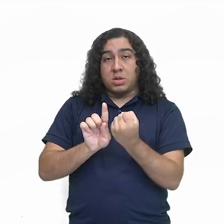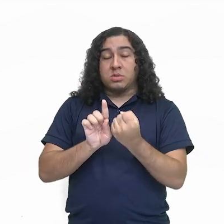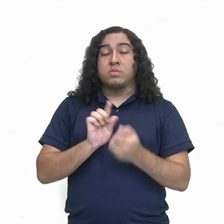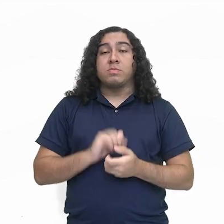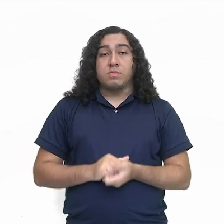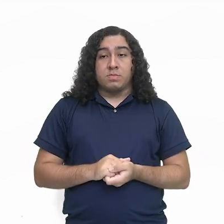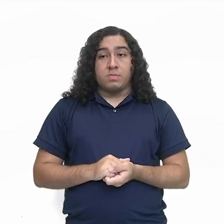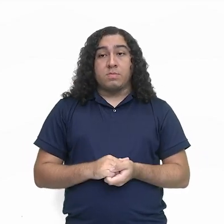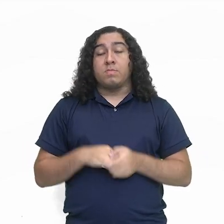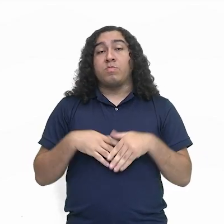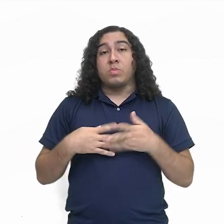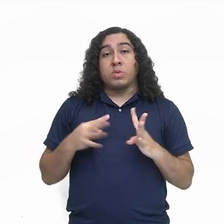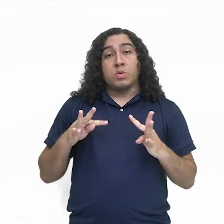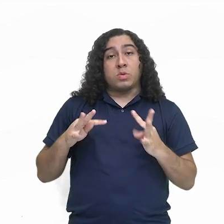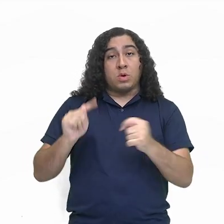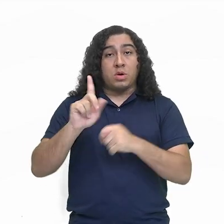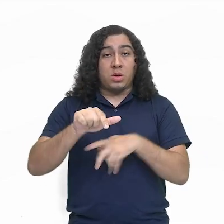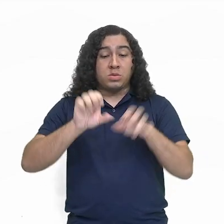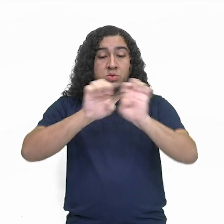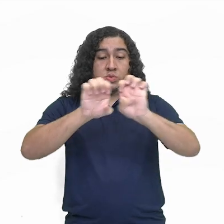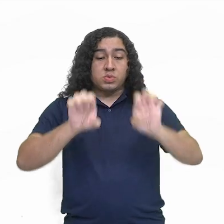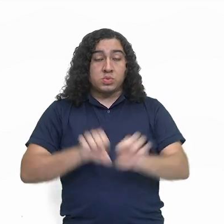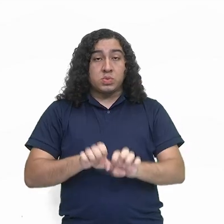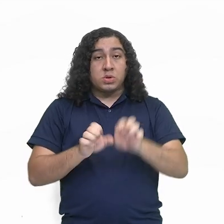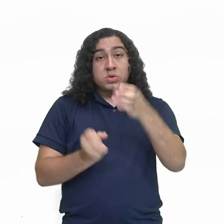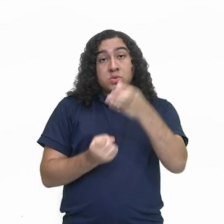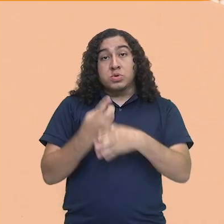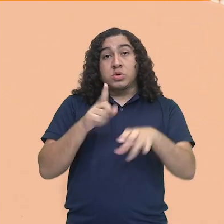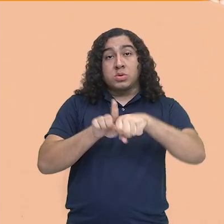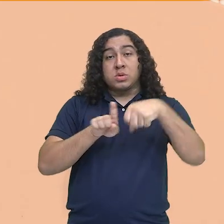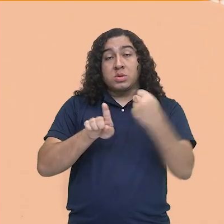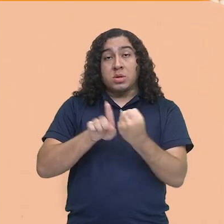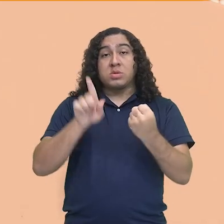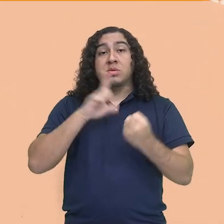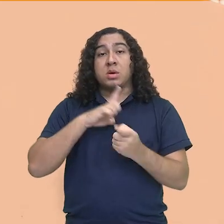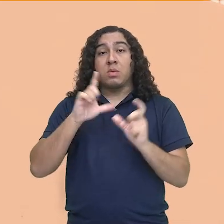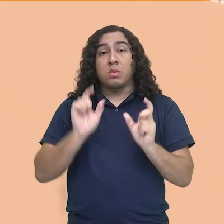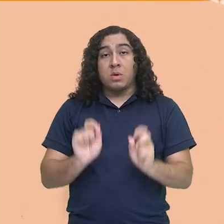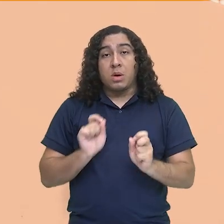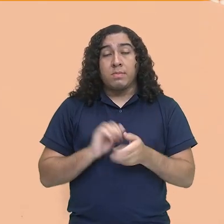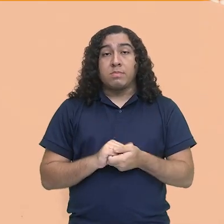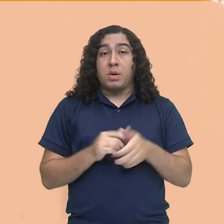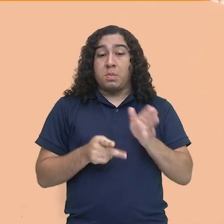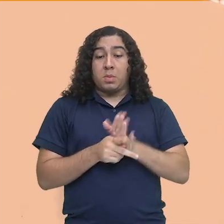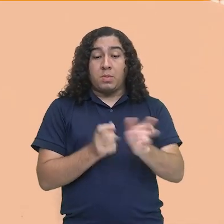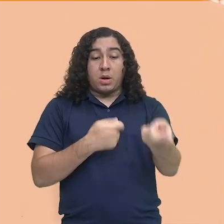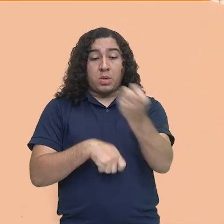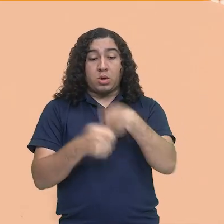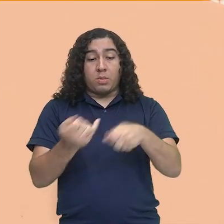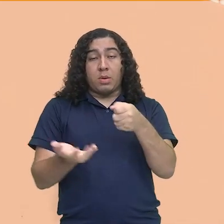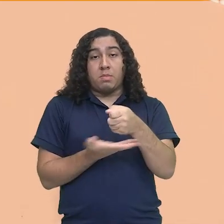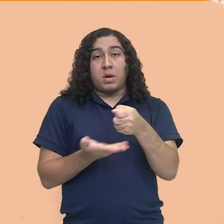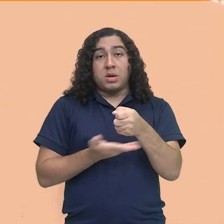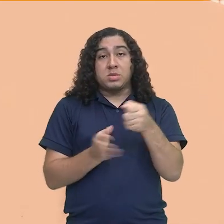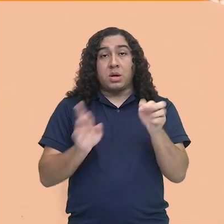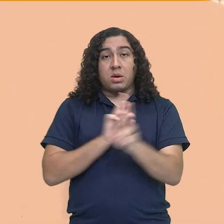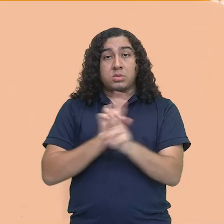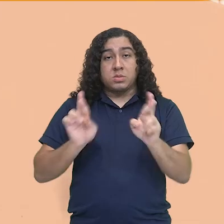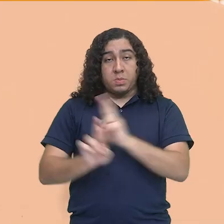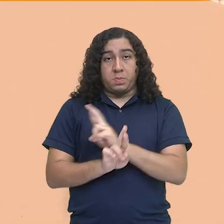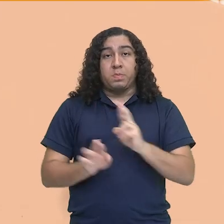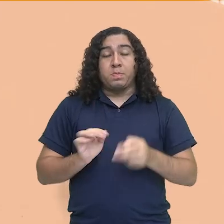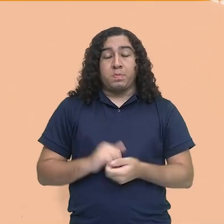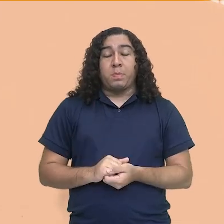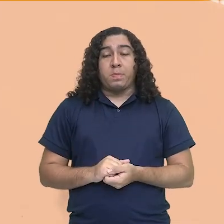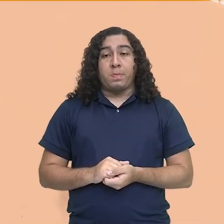esse processo da construção da sociedade, ela se dá dentro desse processo da questão da economia, né, dessas relações de produção,